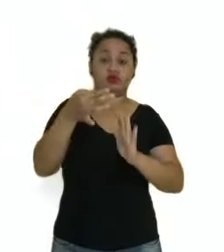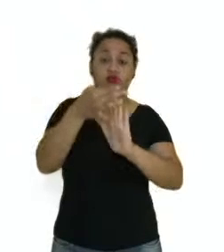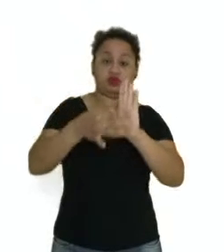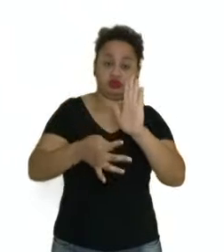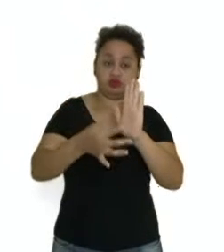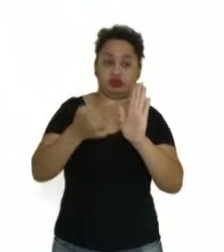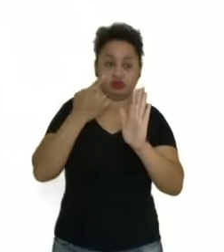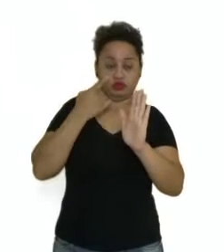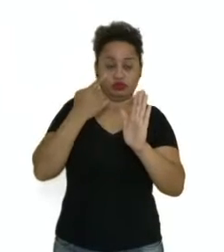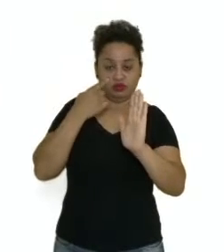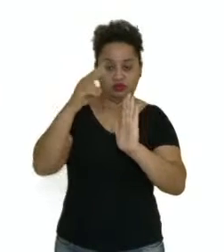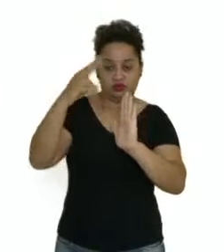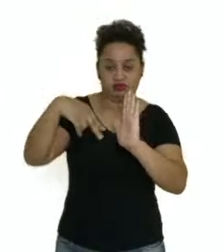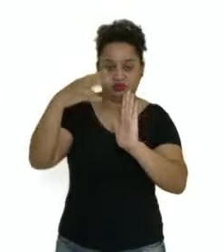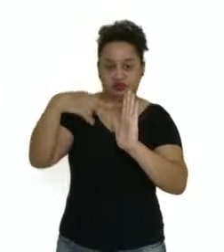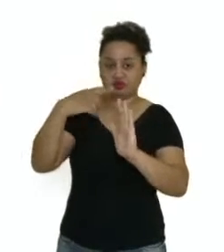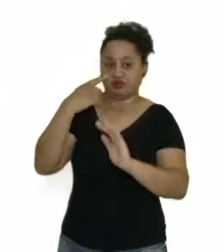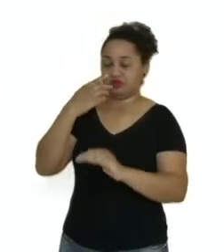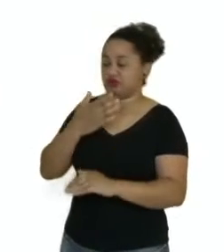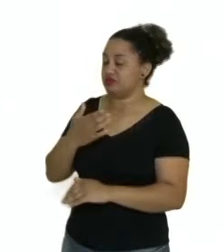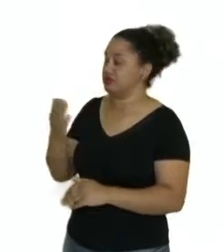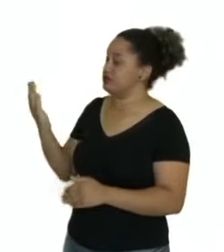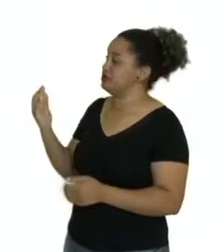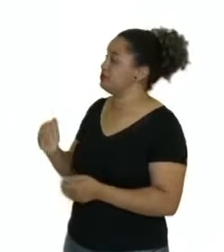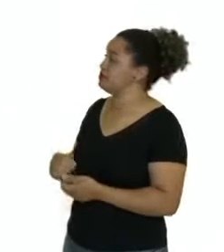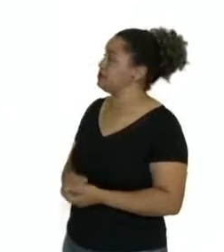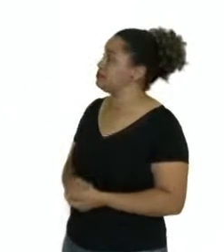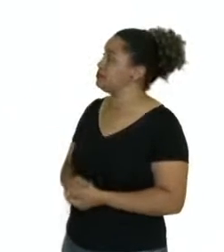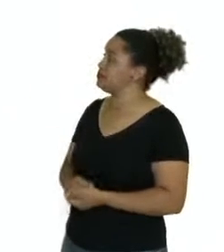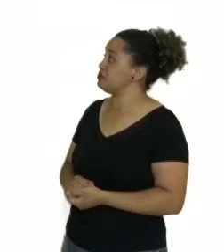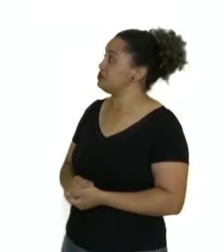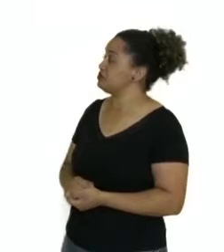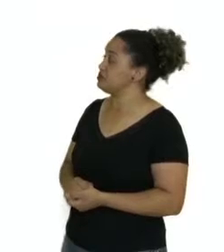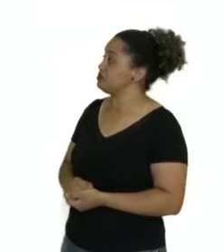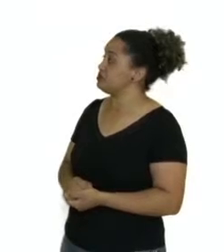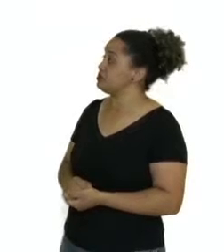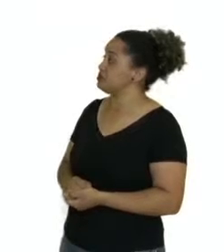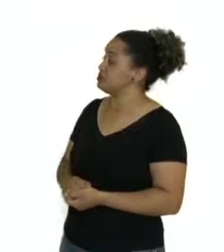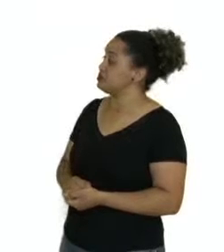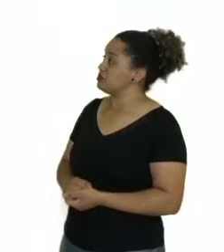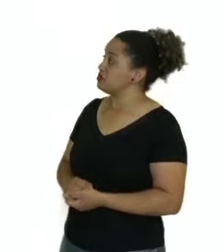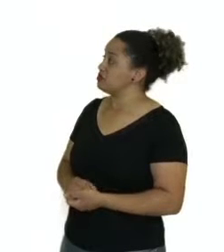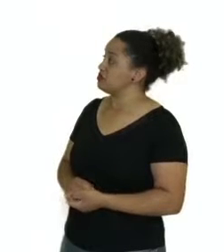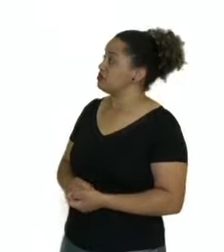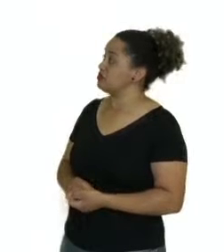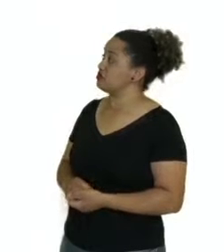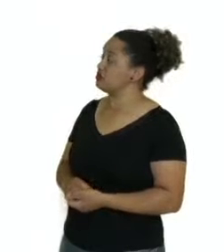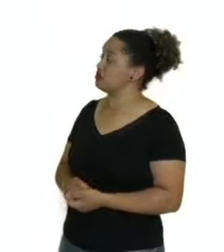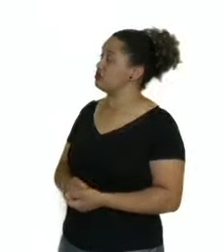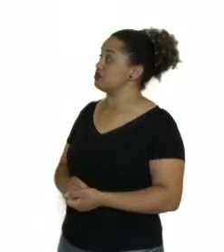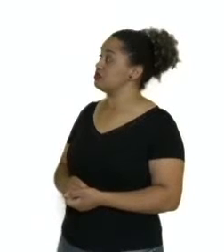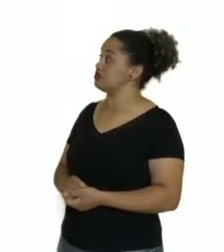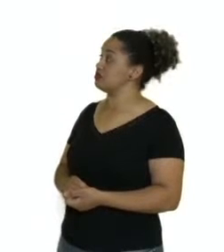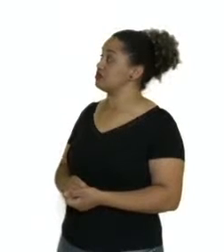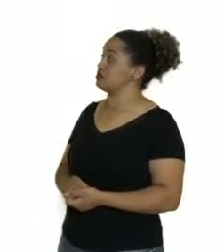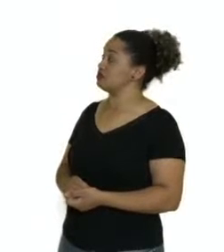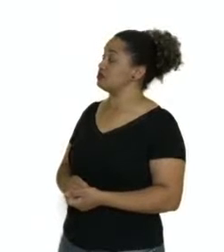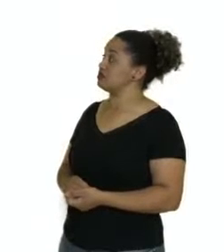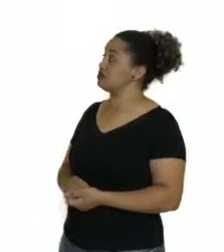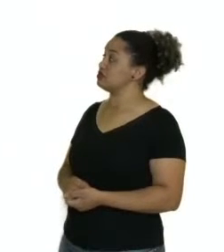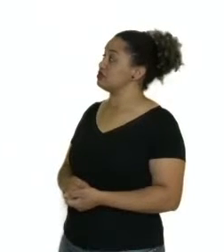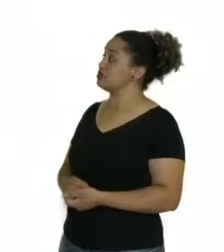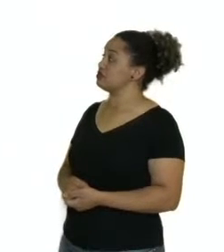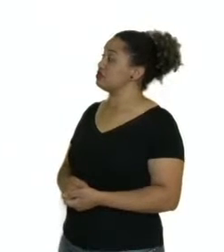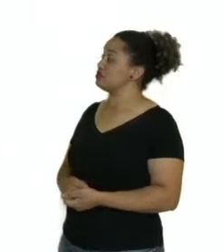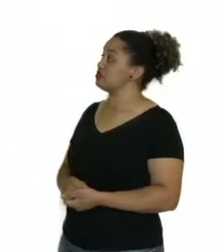de congestionamentos cada vez maiores, do atraso provocado pelo trânsito de veículos em horários de ápice e